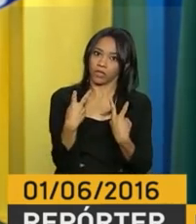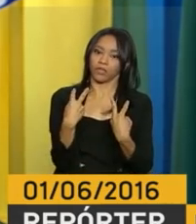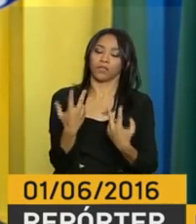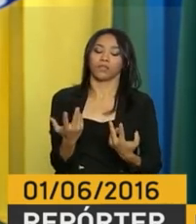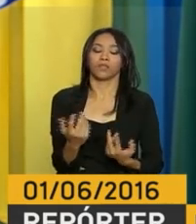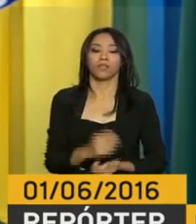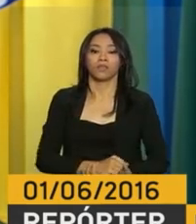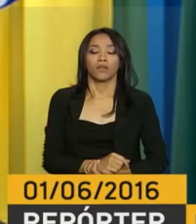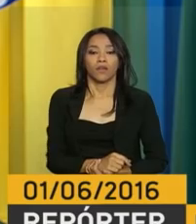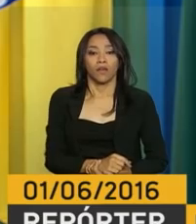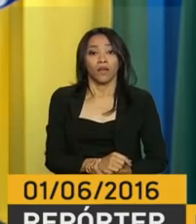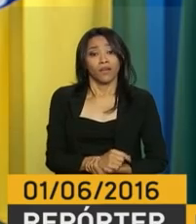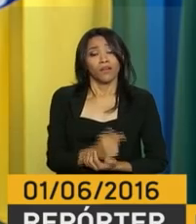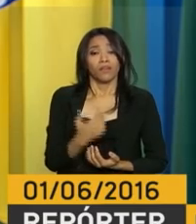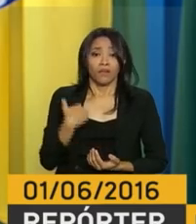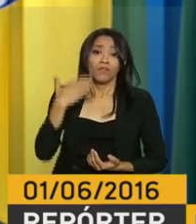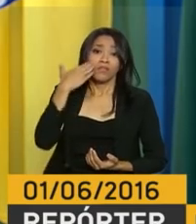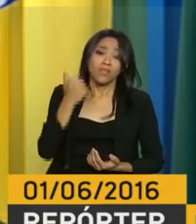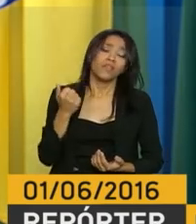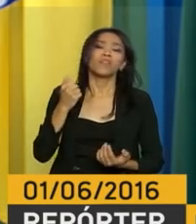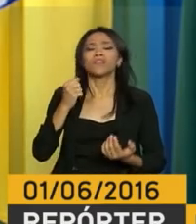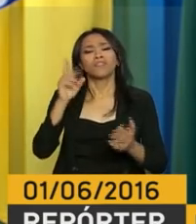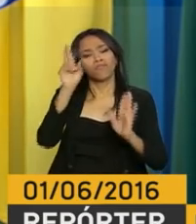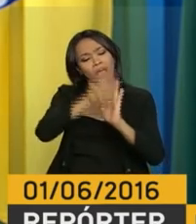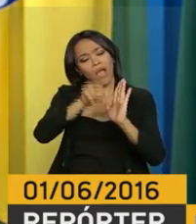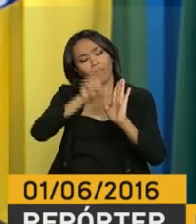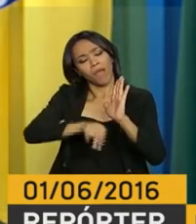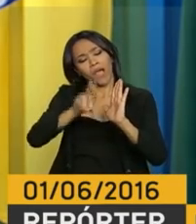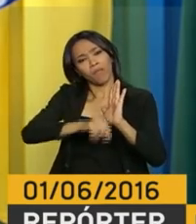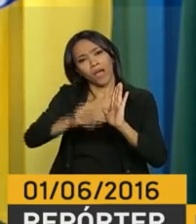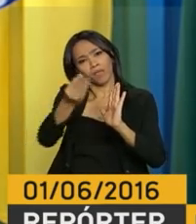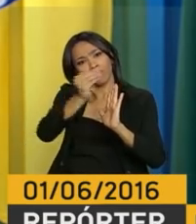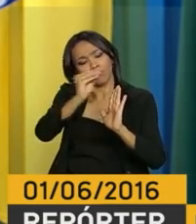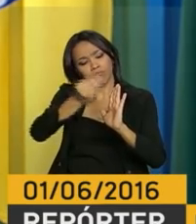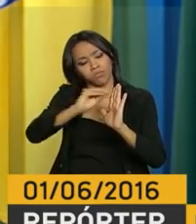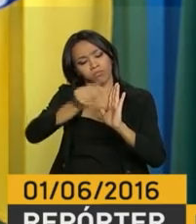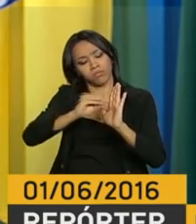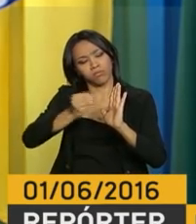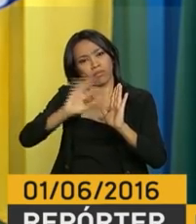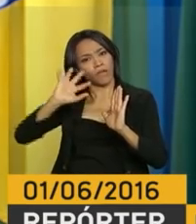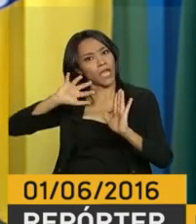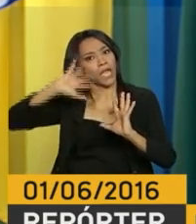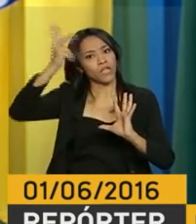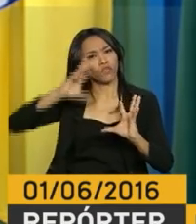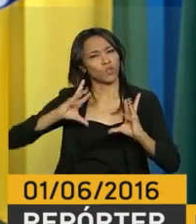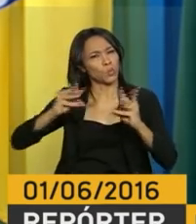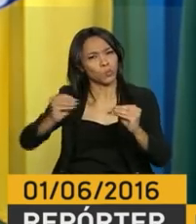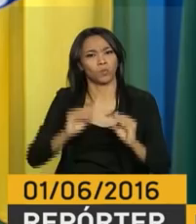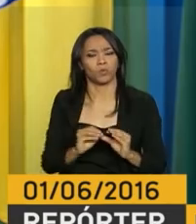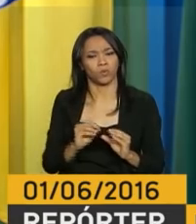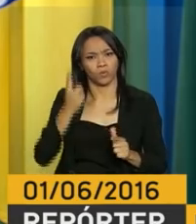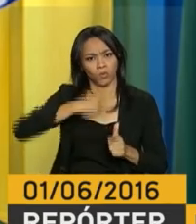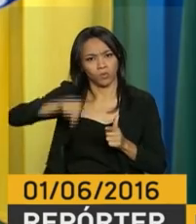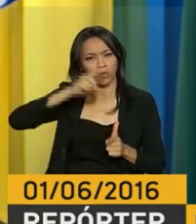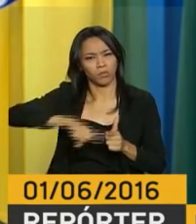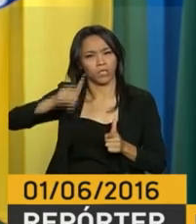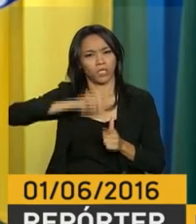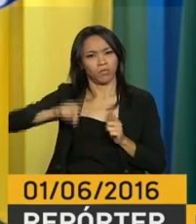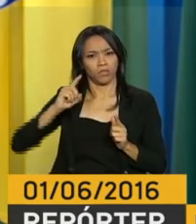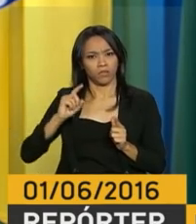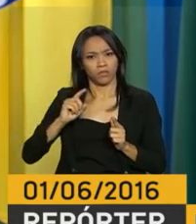é que todas estas medidas não resolverão da noite para o dia os nossos imensos